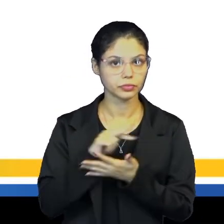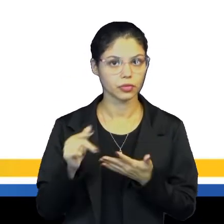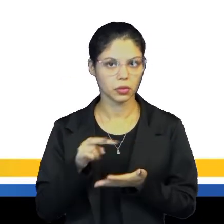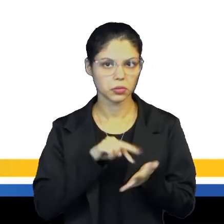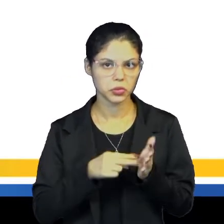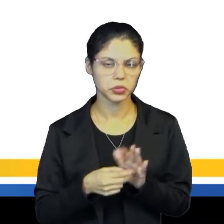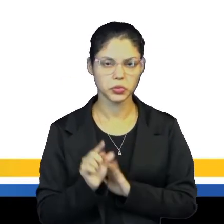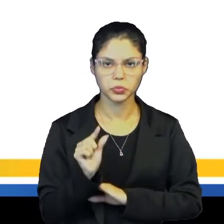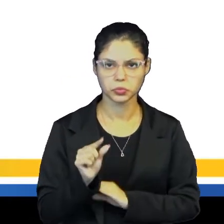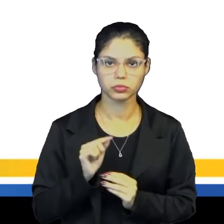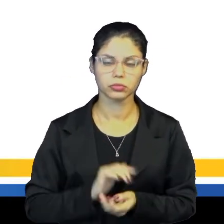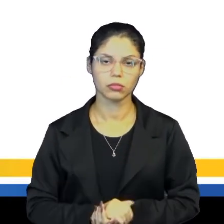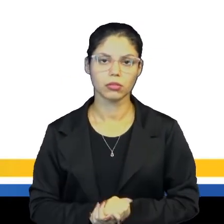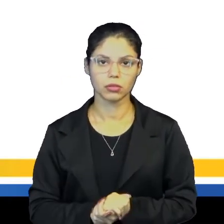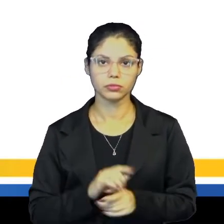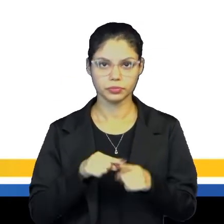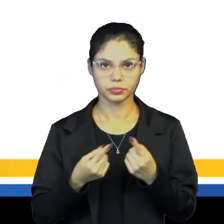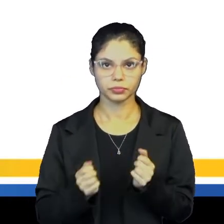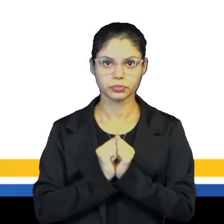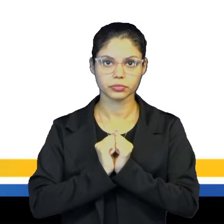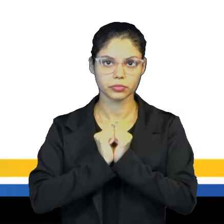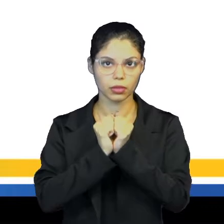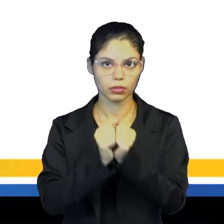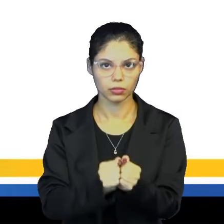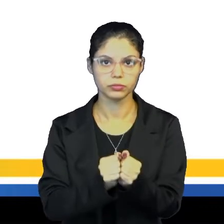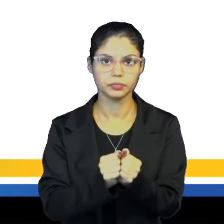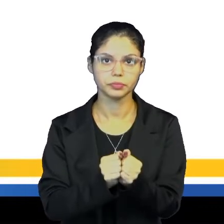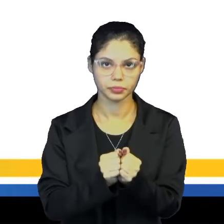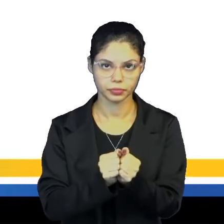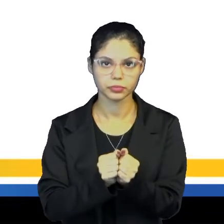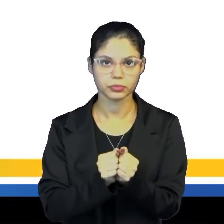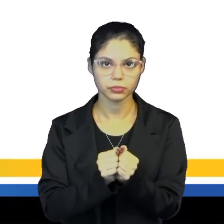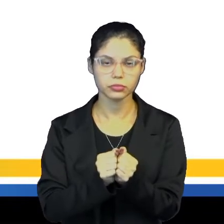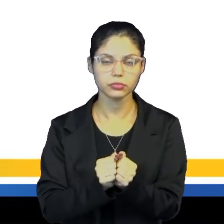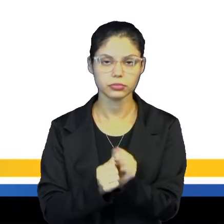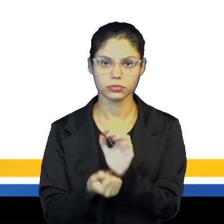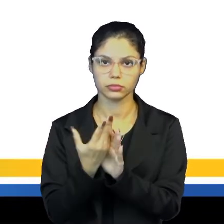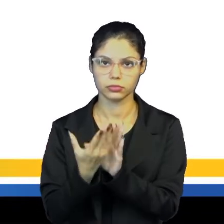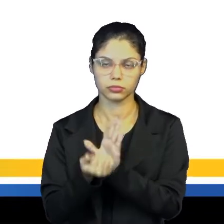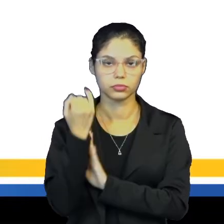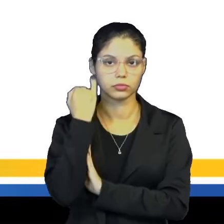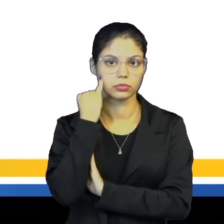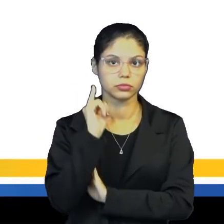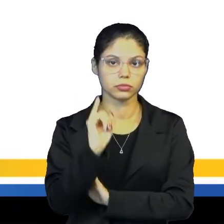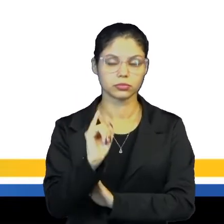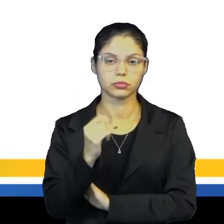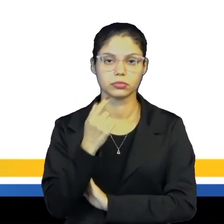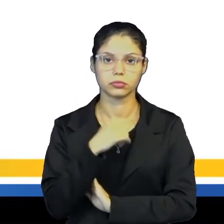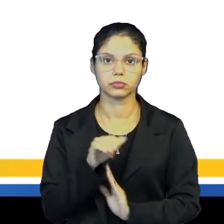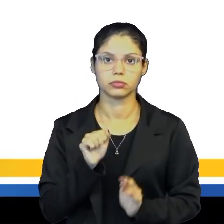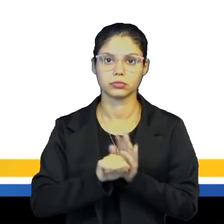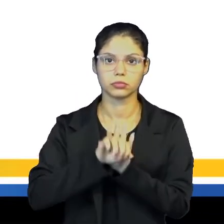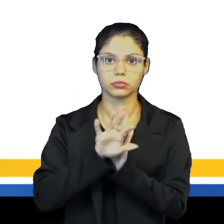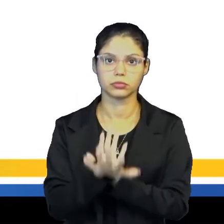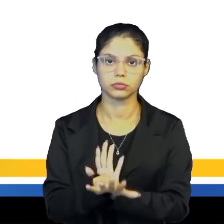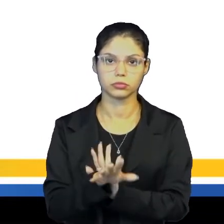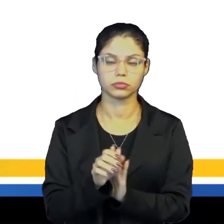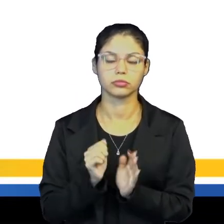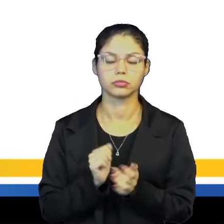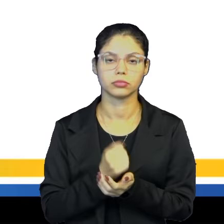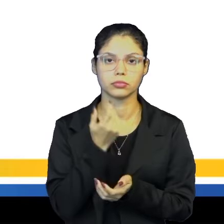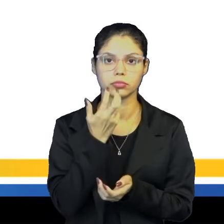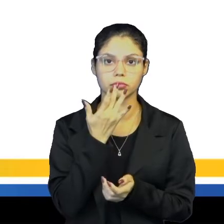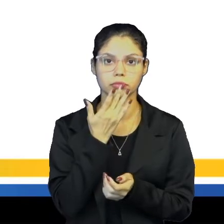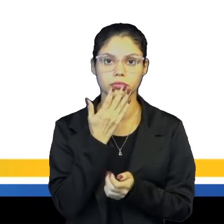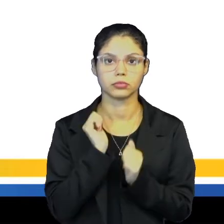pouco significado, mas se eles se juntam, né, produzem ideias de sombra, luz e tonalidade,